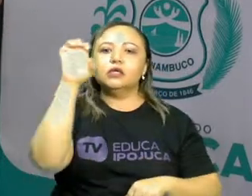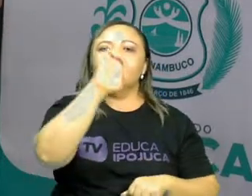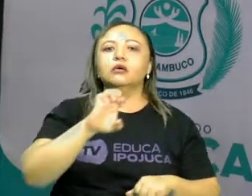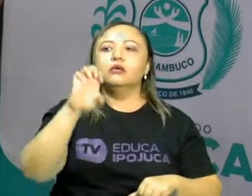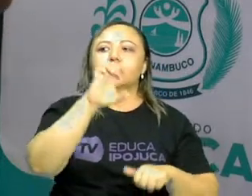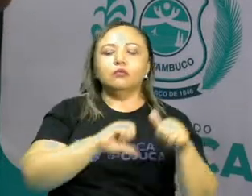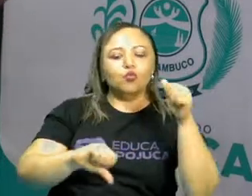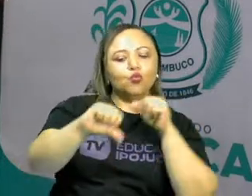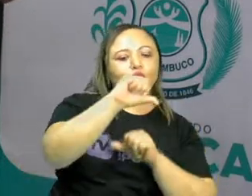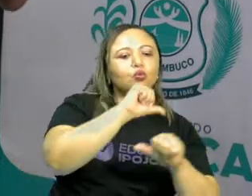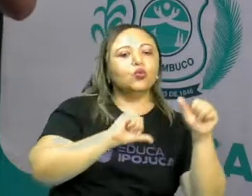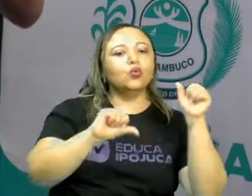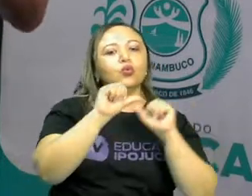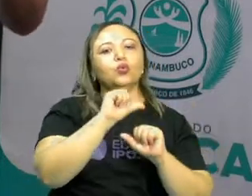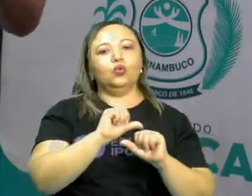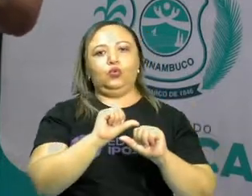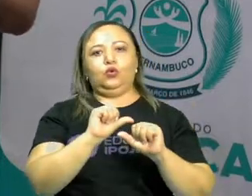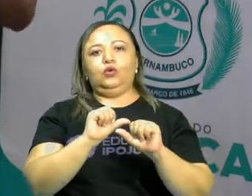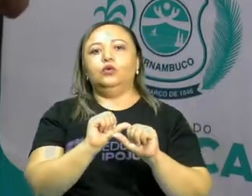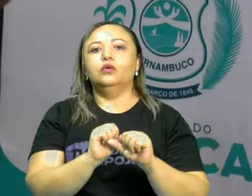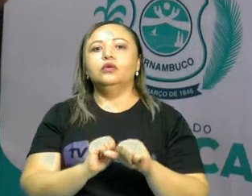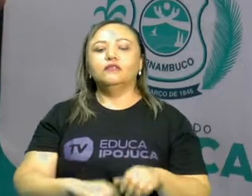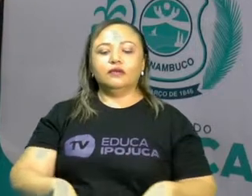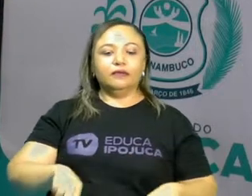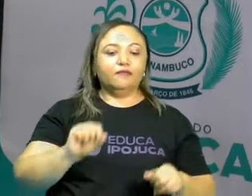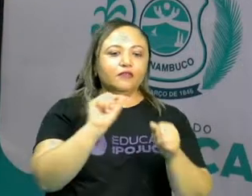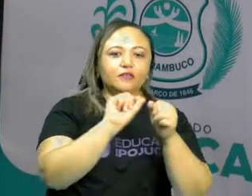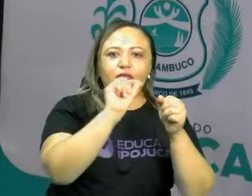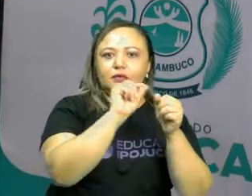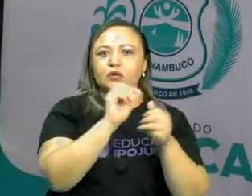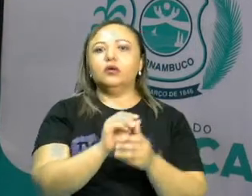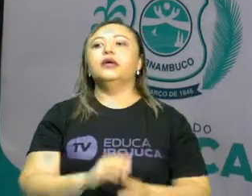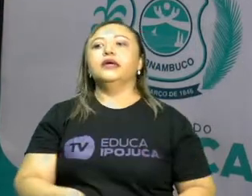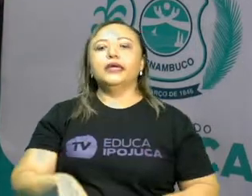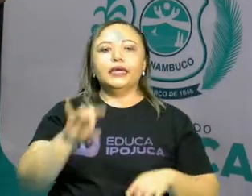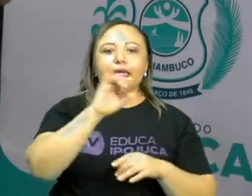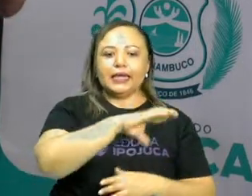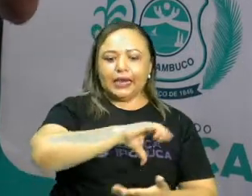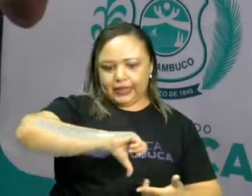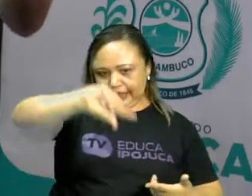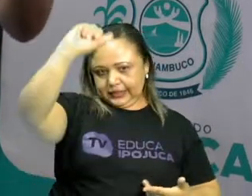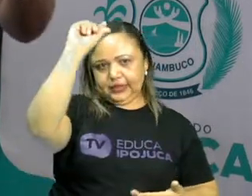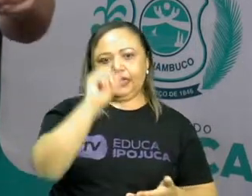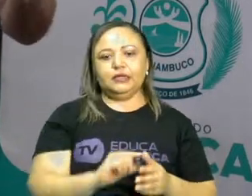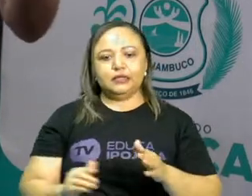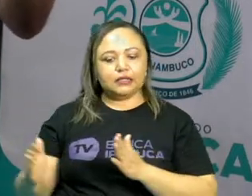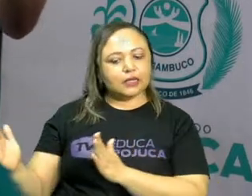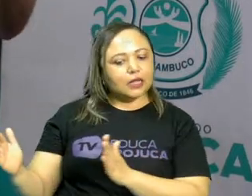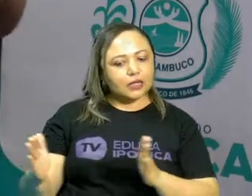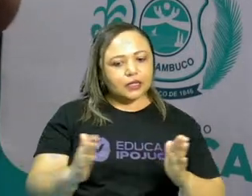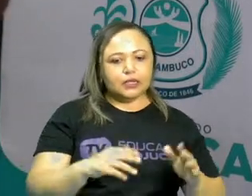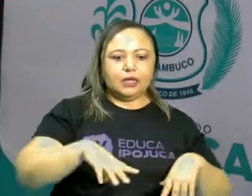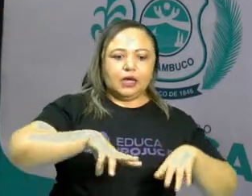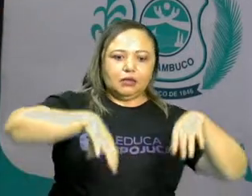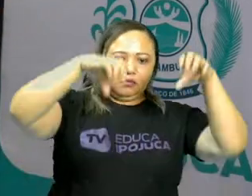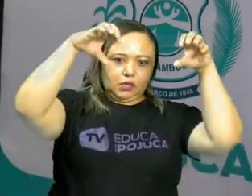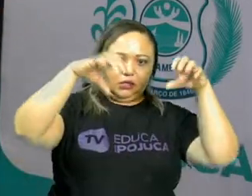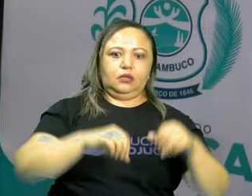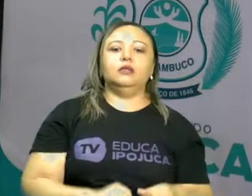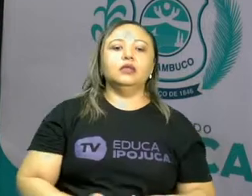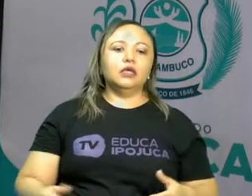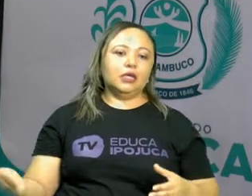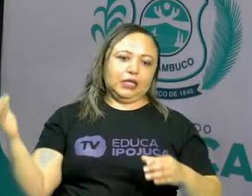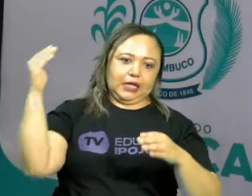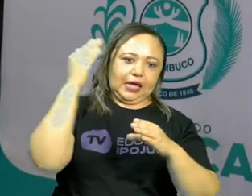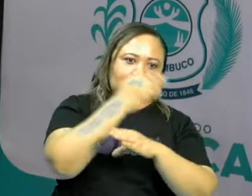processo F transformações e fizeram com que ela saísse da idade média entrasse